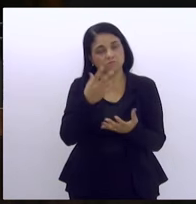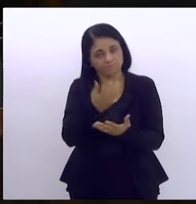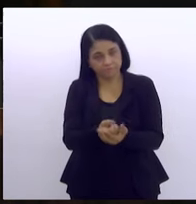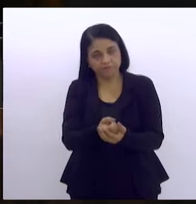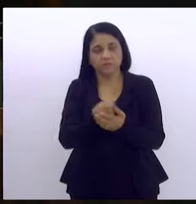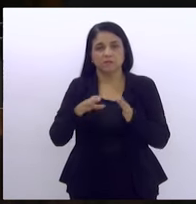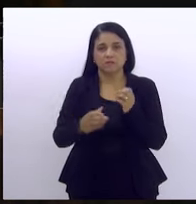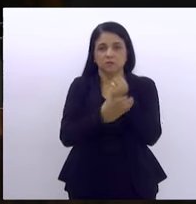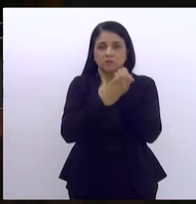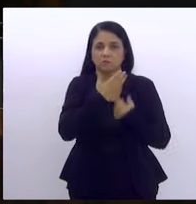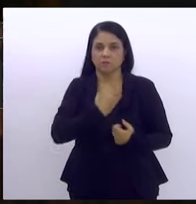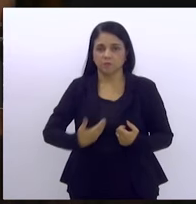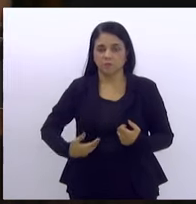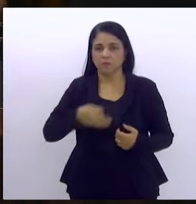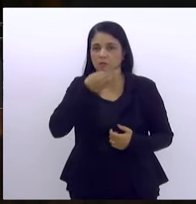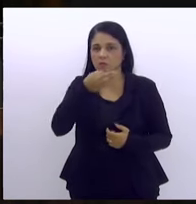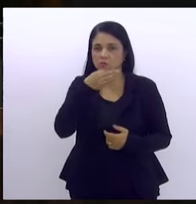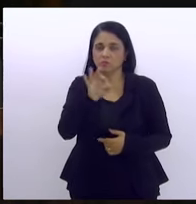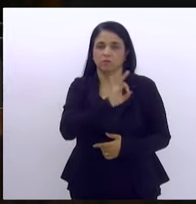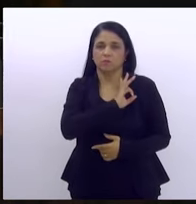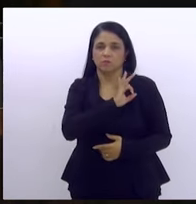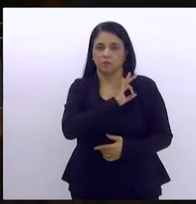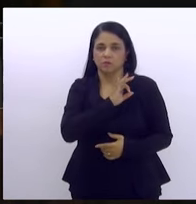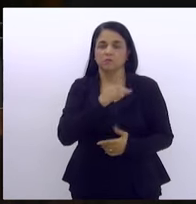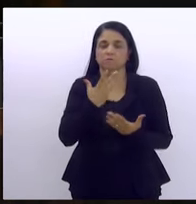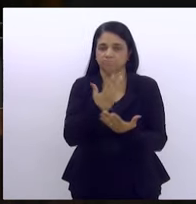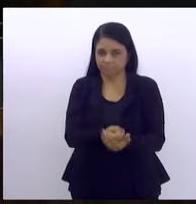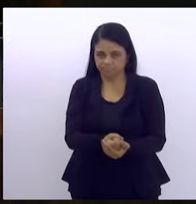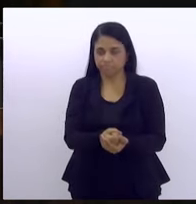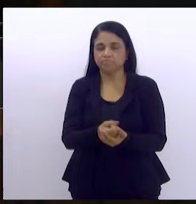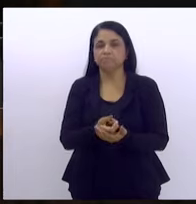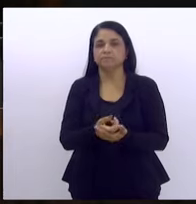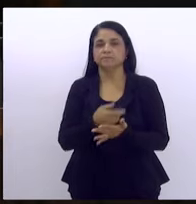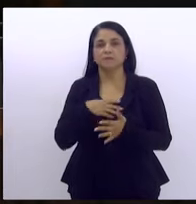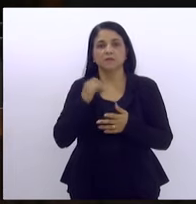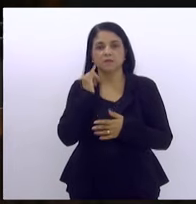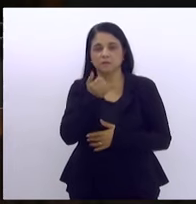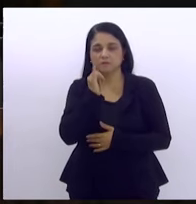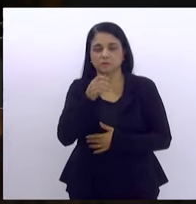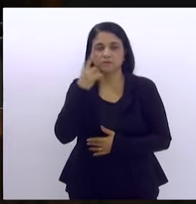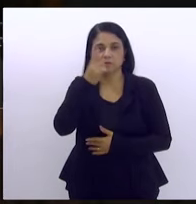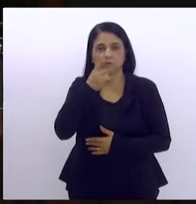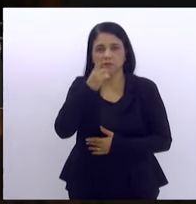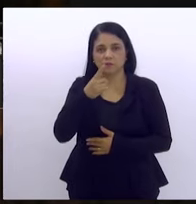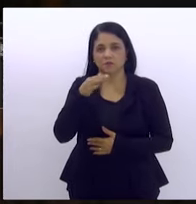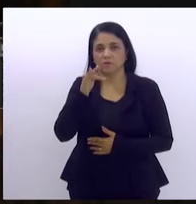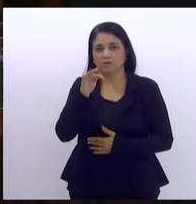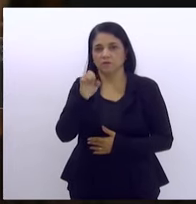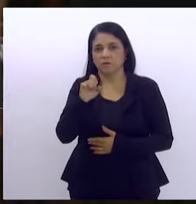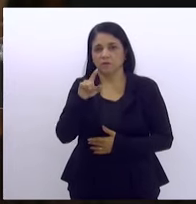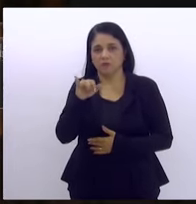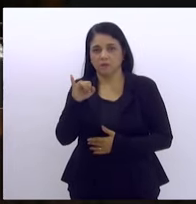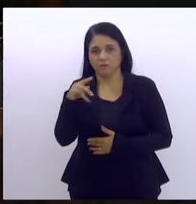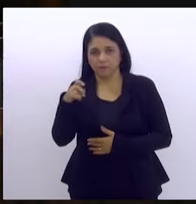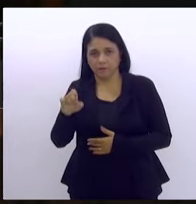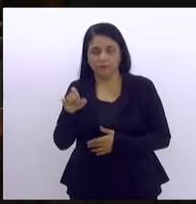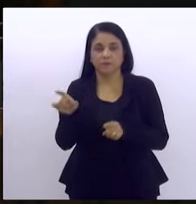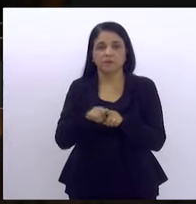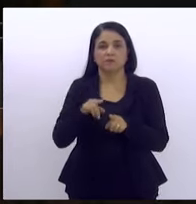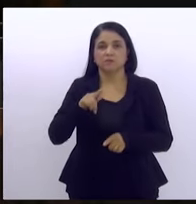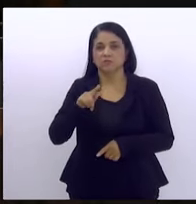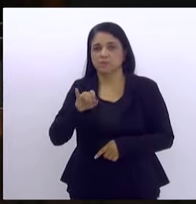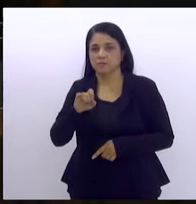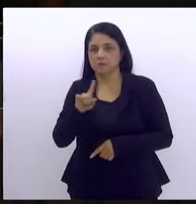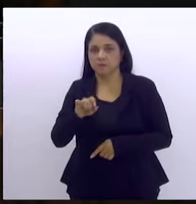favorável. Segurança Pública e Assuntos de Polícia, favorável. Relatores, deputado Felipe Alves, Gisele